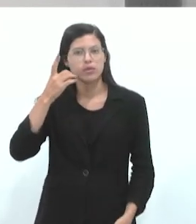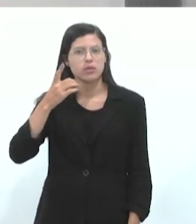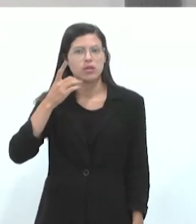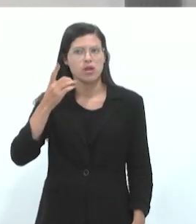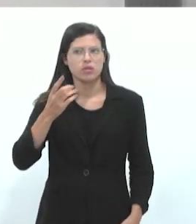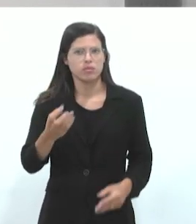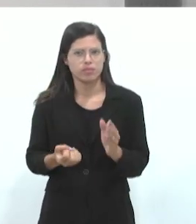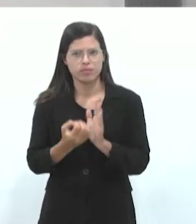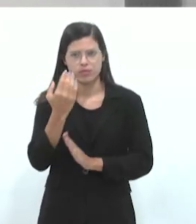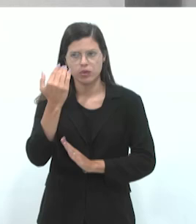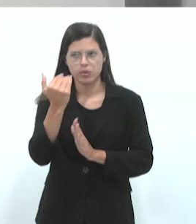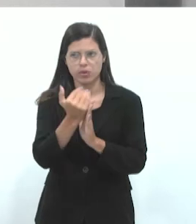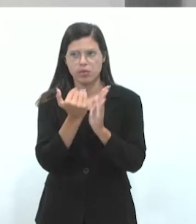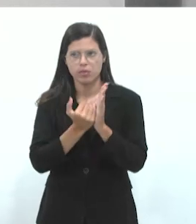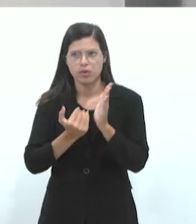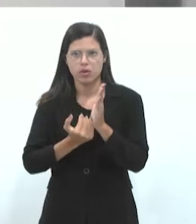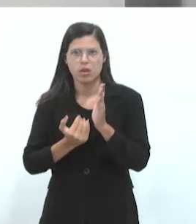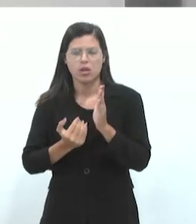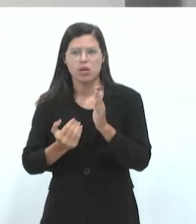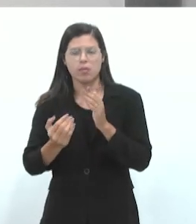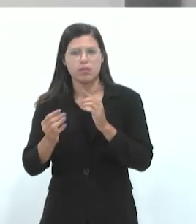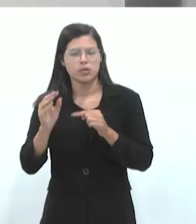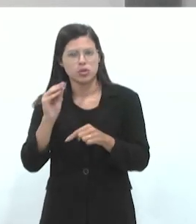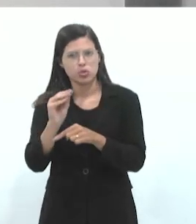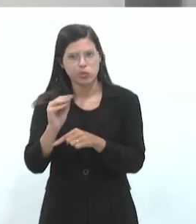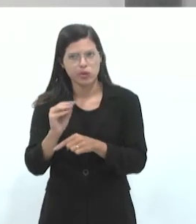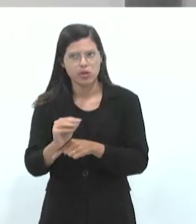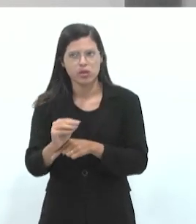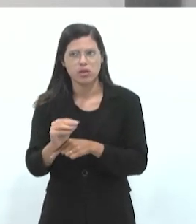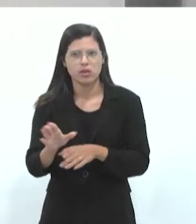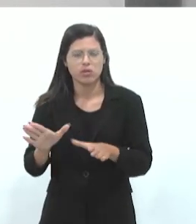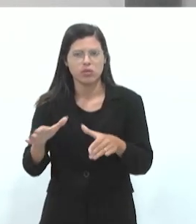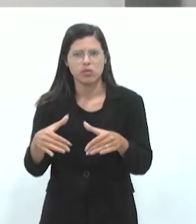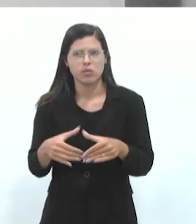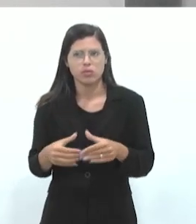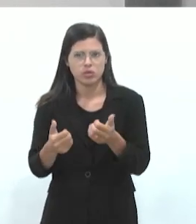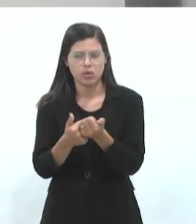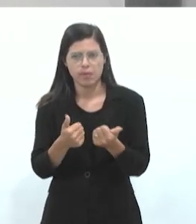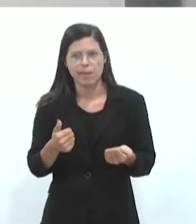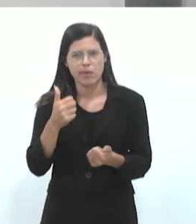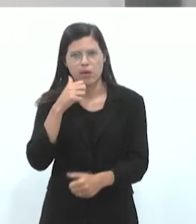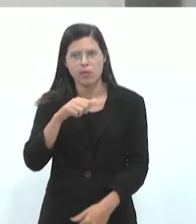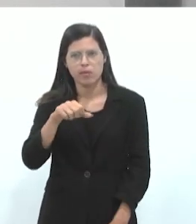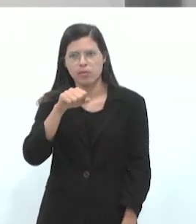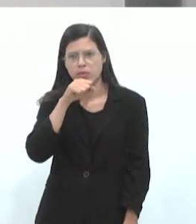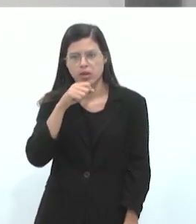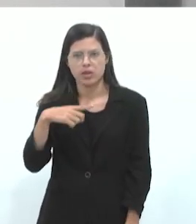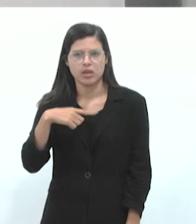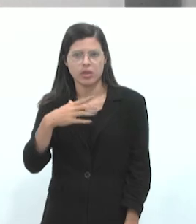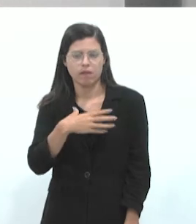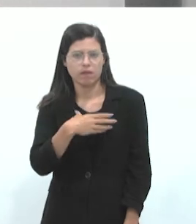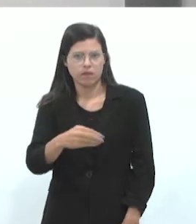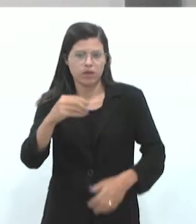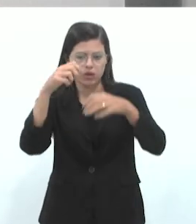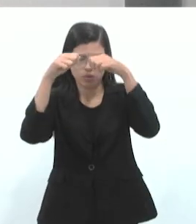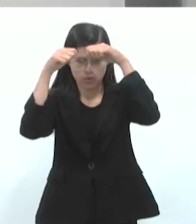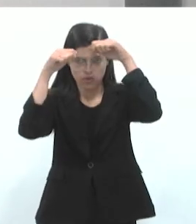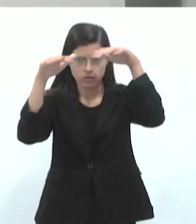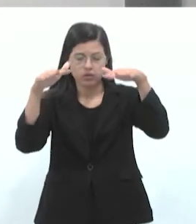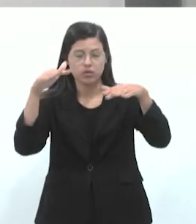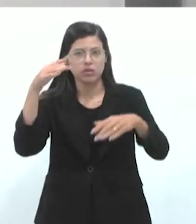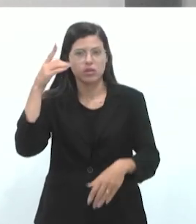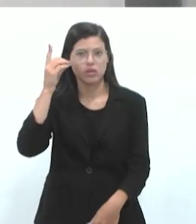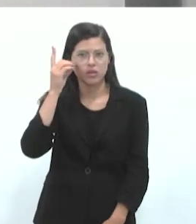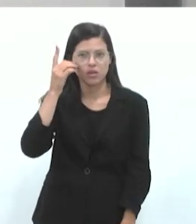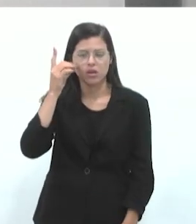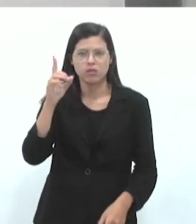o programa de promoção de autocuidado e rede de apoio para mães de crianças com transtorno do espectro autista, TEA, síndrome de Down e crianças